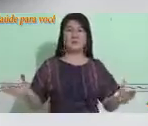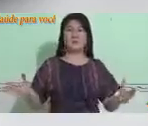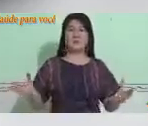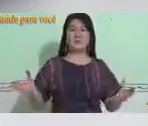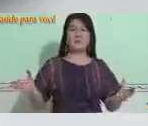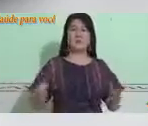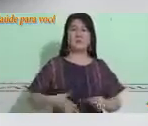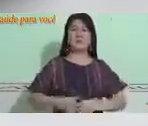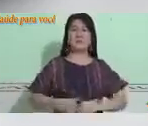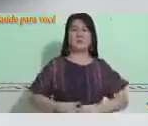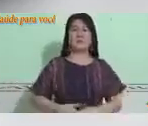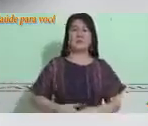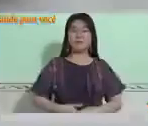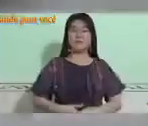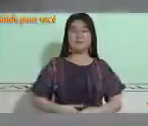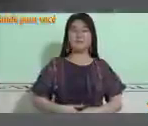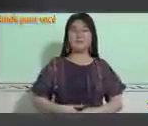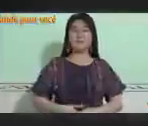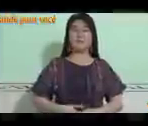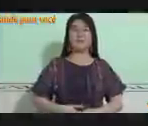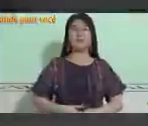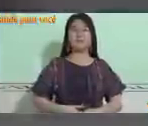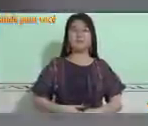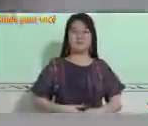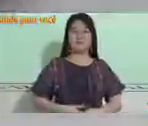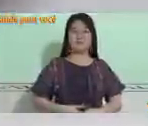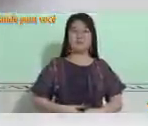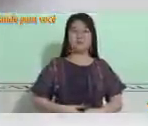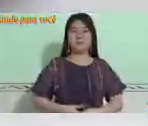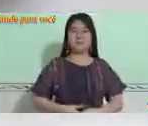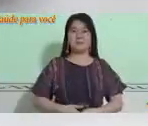NECERCADE 1 mês depois de retirar parte da tireoide.